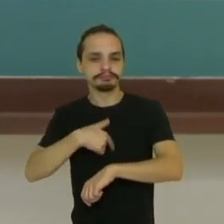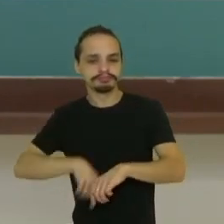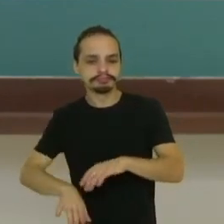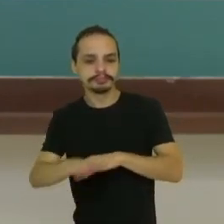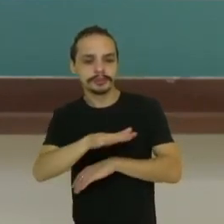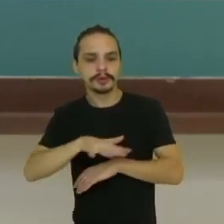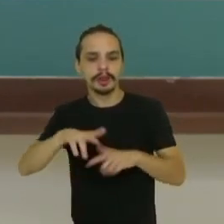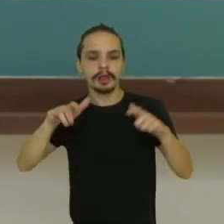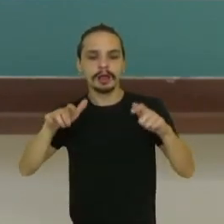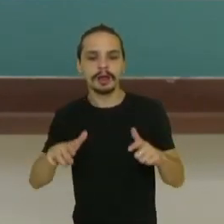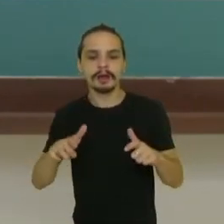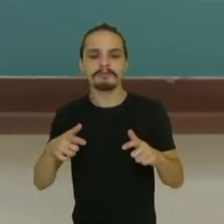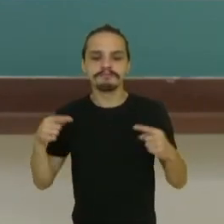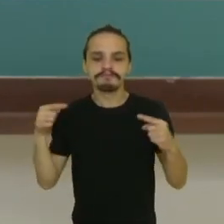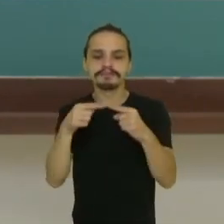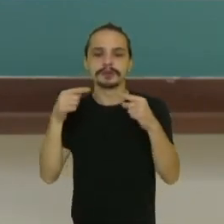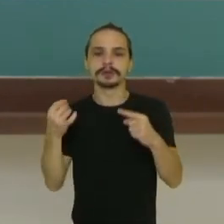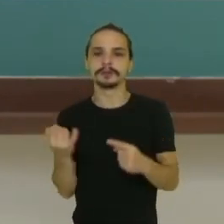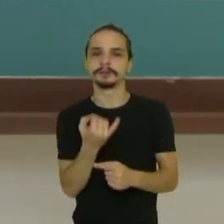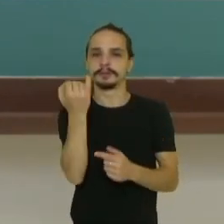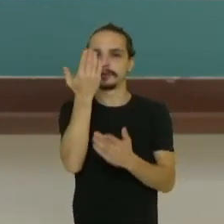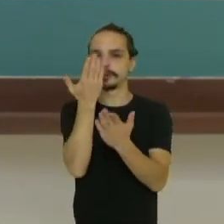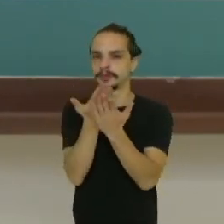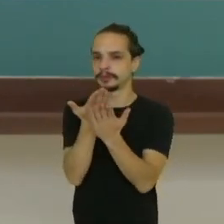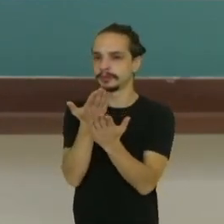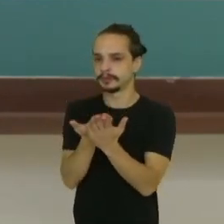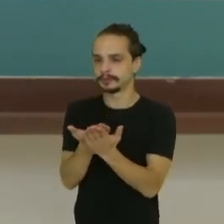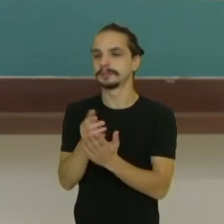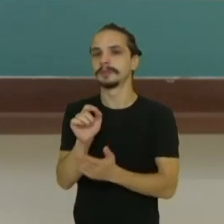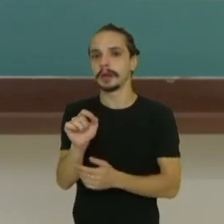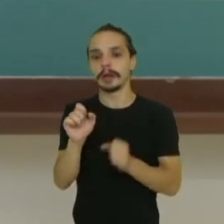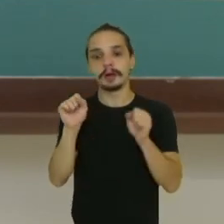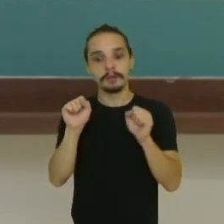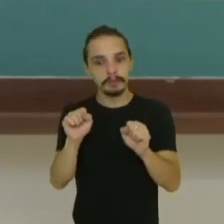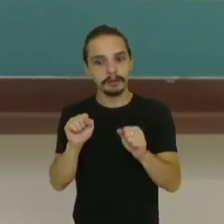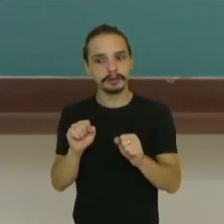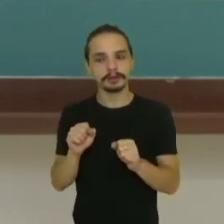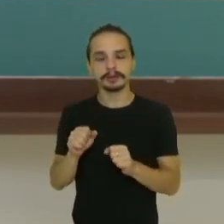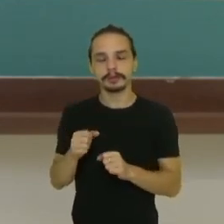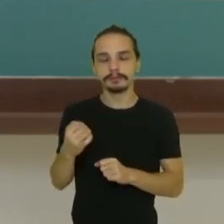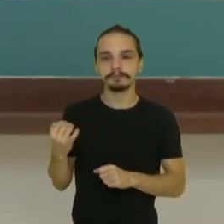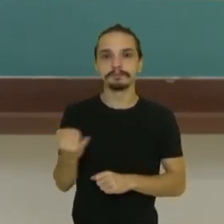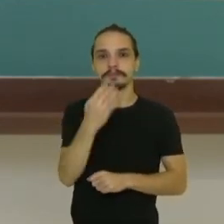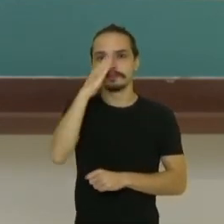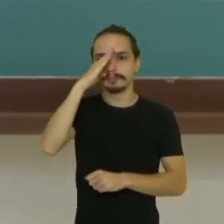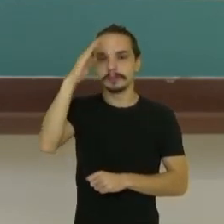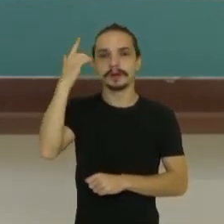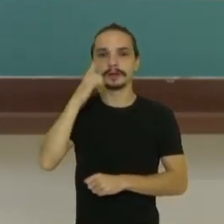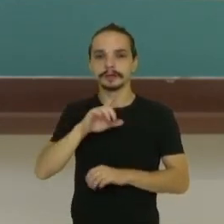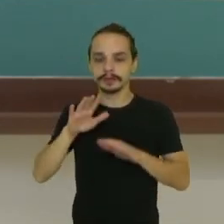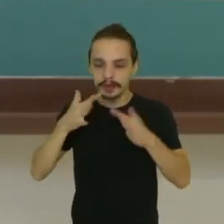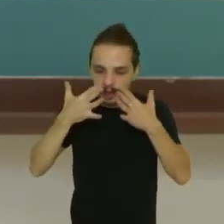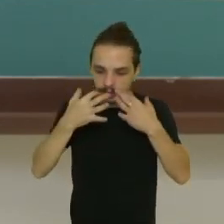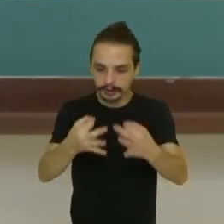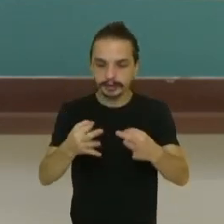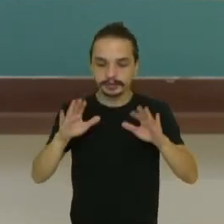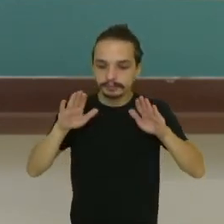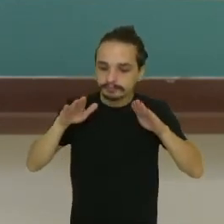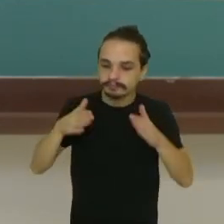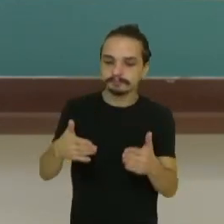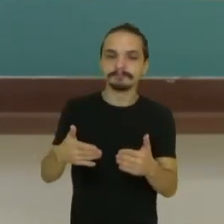seus estudos ele é importante né pode ser decisivo para ajudar a aumentar a sua concentração